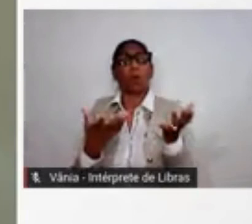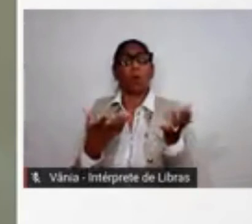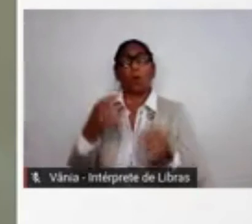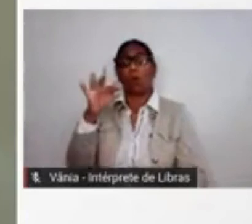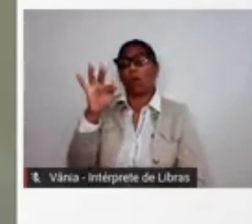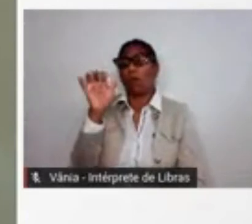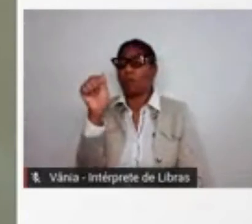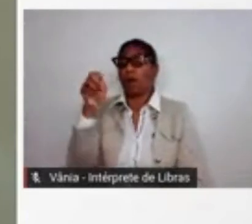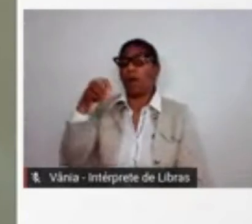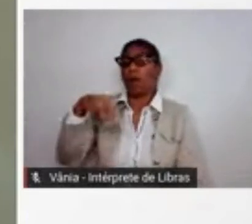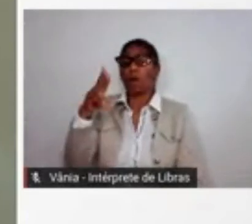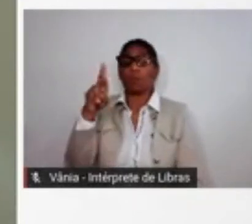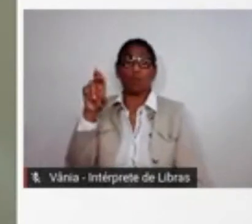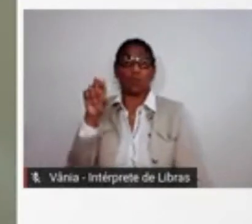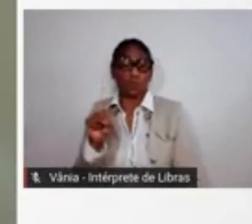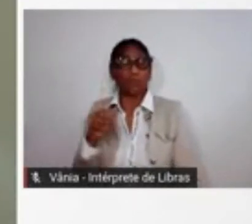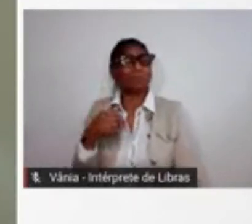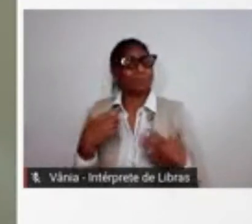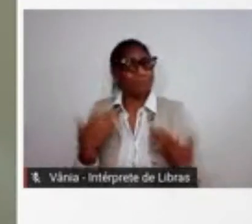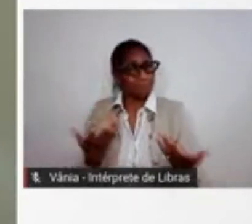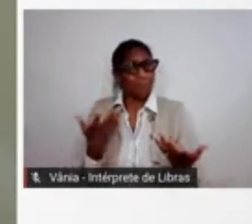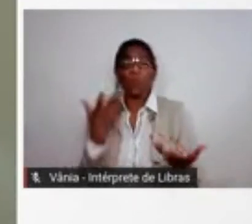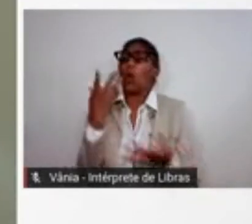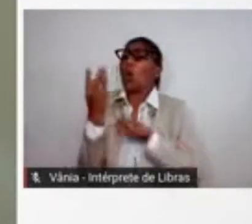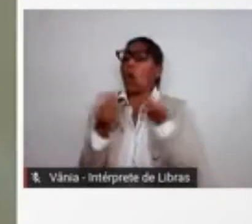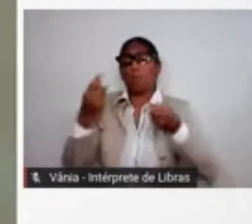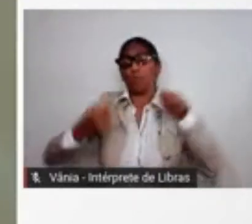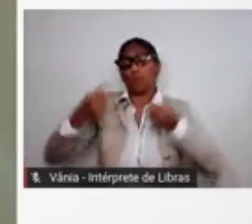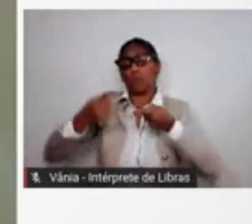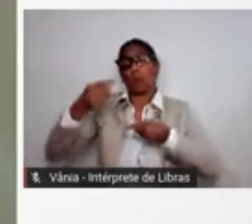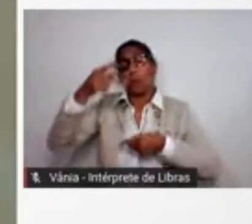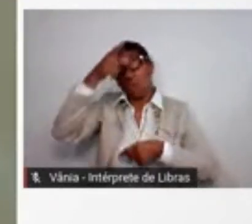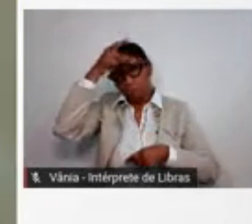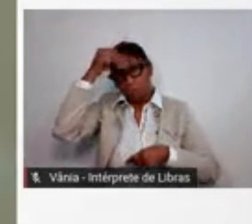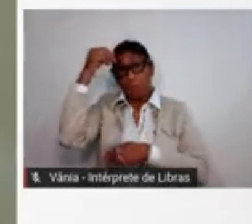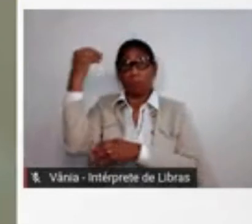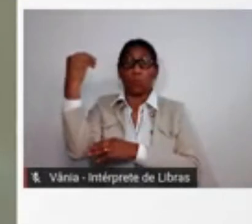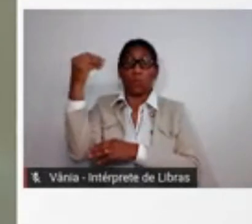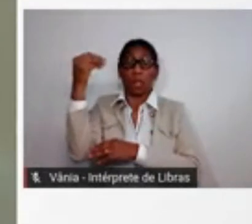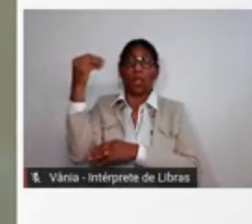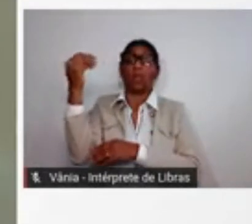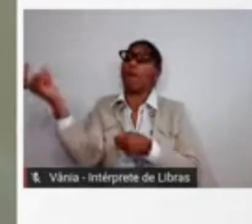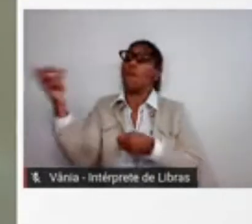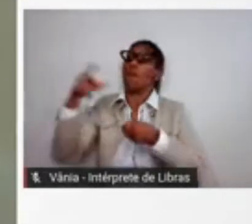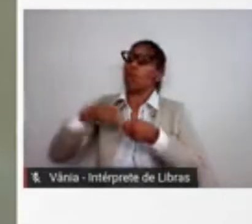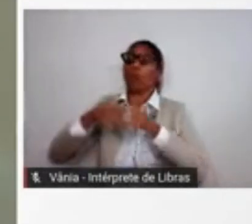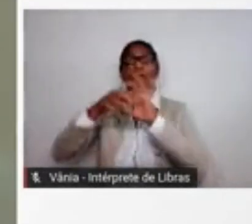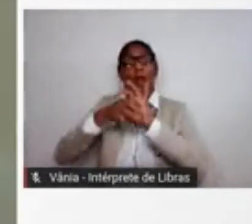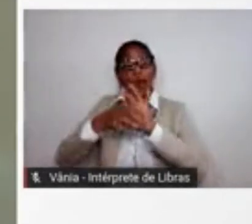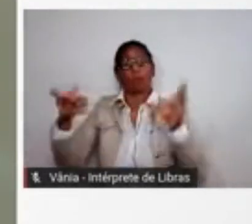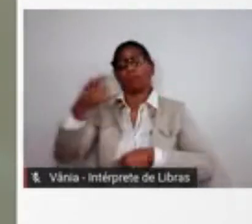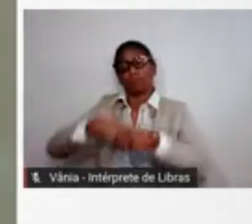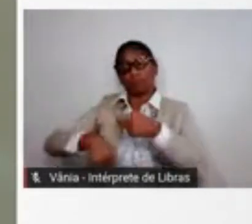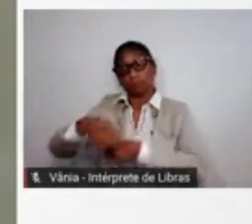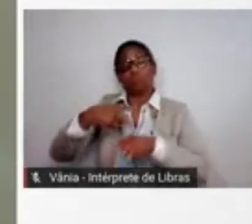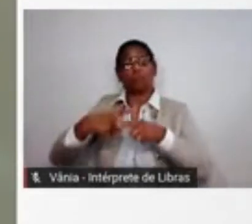linha, a Fernanda Farias, da RBS TV, quer saber como está a discussão com a Prefeitura de Porto Alegre para a retomada do comércio na capital, depois do episódio do final de semana,